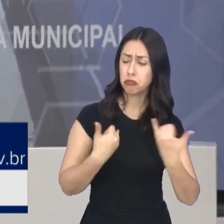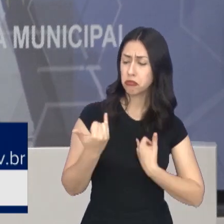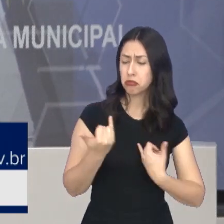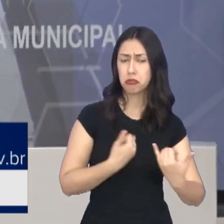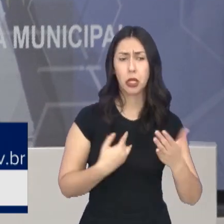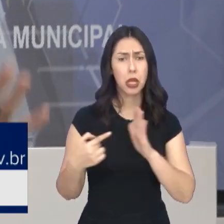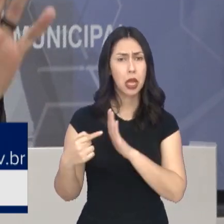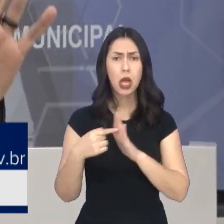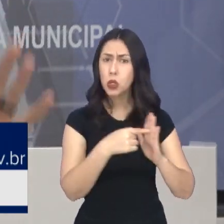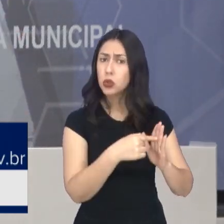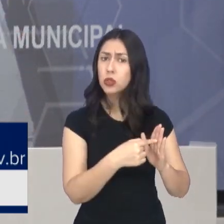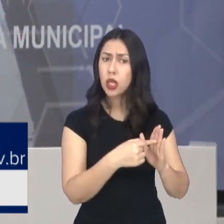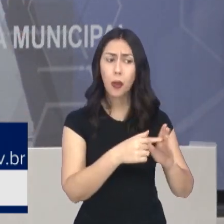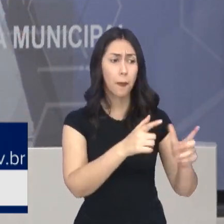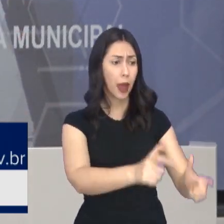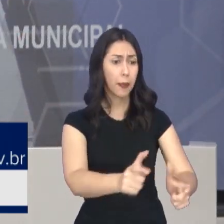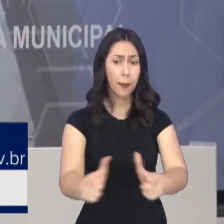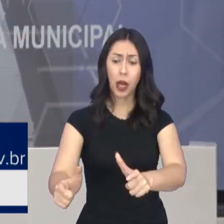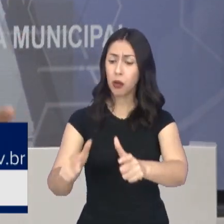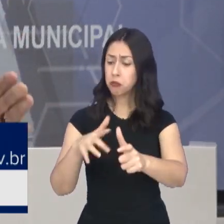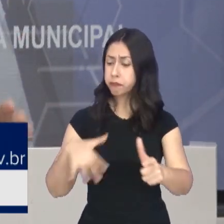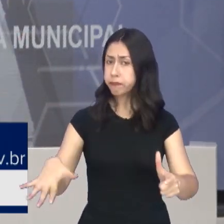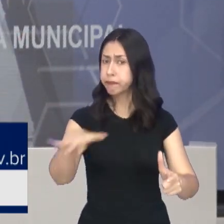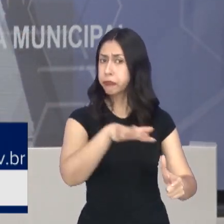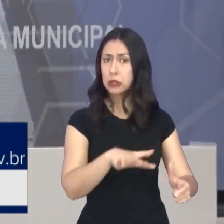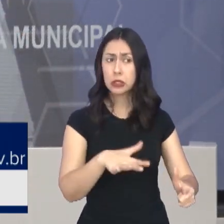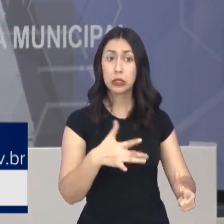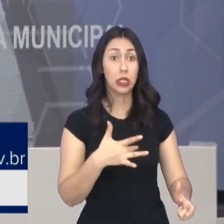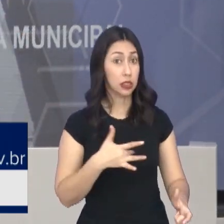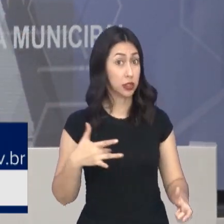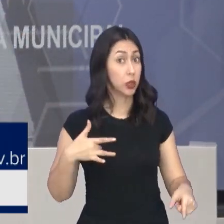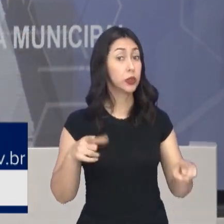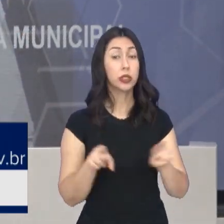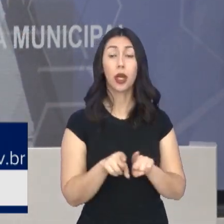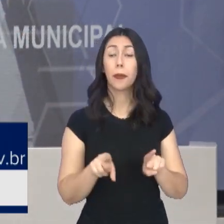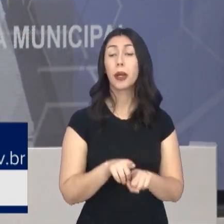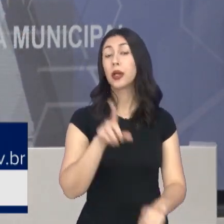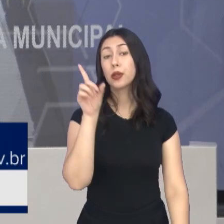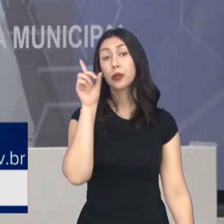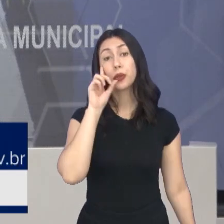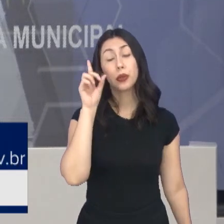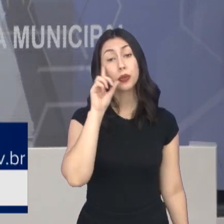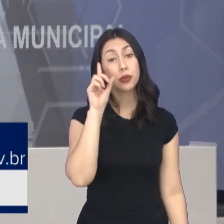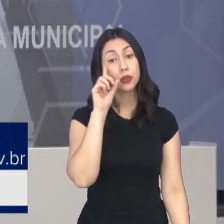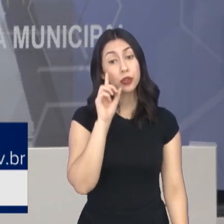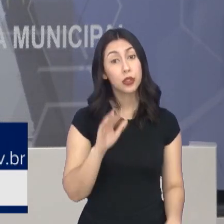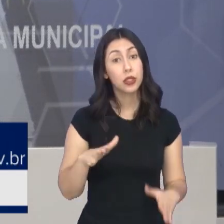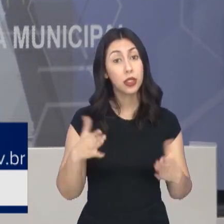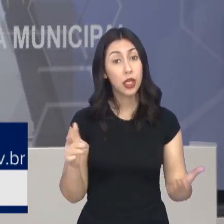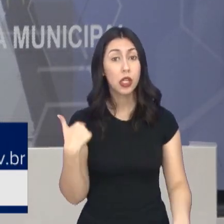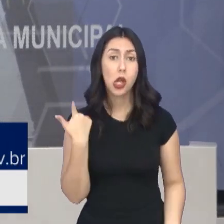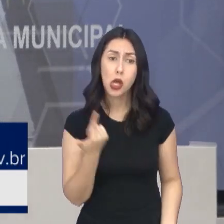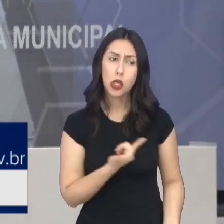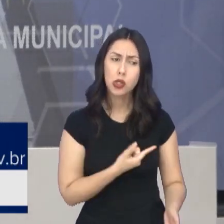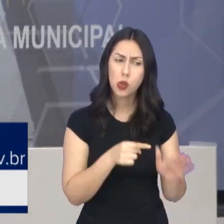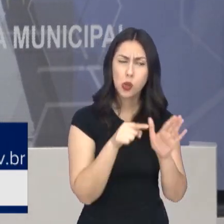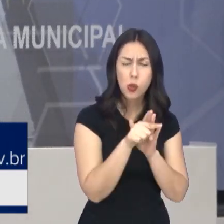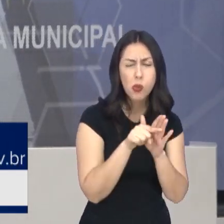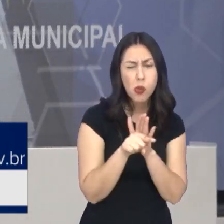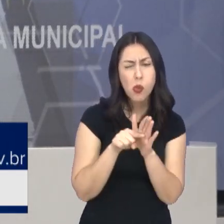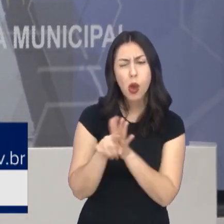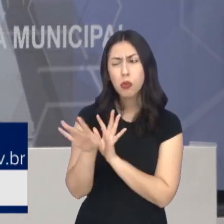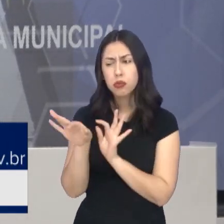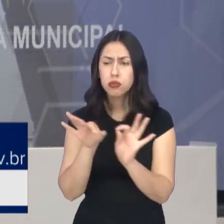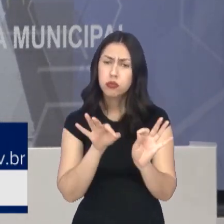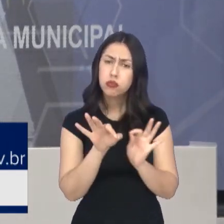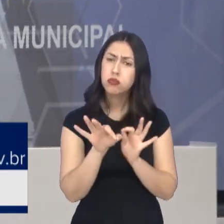denúncias de todas as áreas, da saúde também, todos os dias. E aí a gente vai dando o trato que deve ser